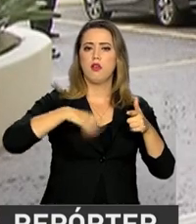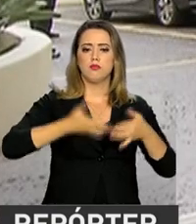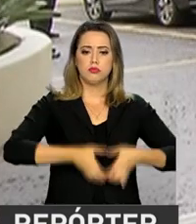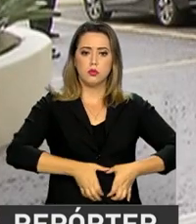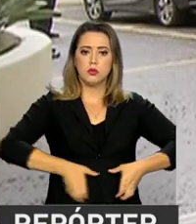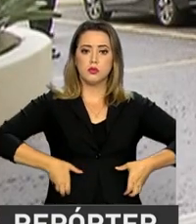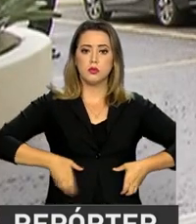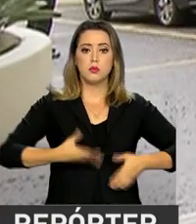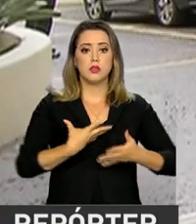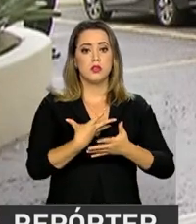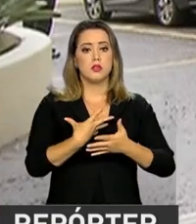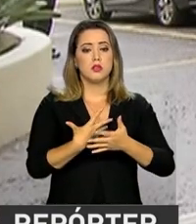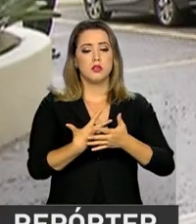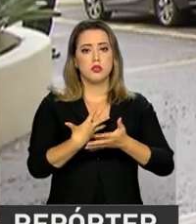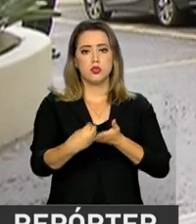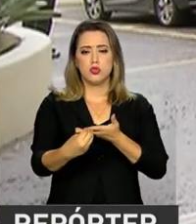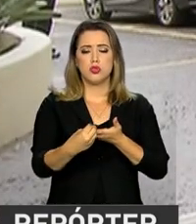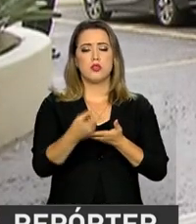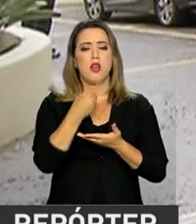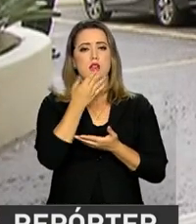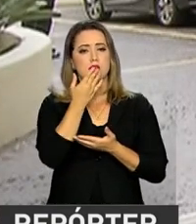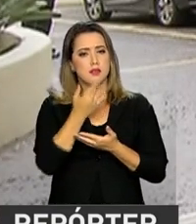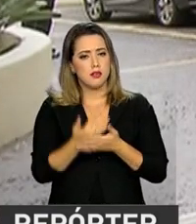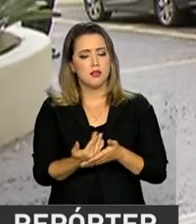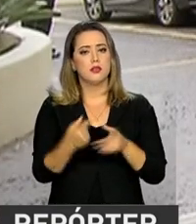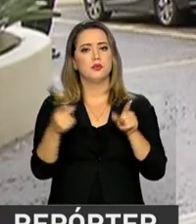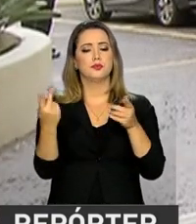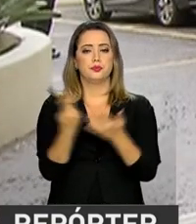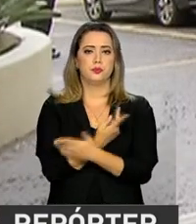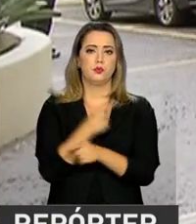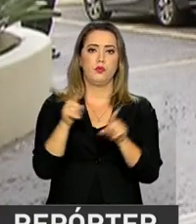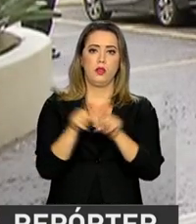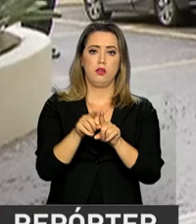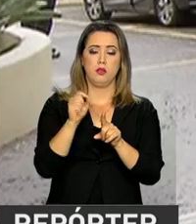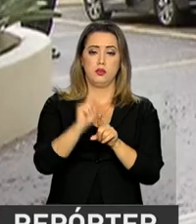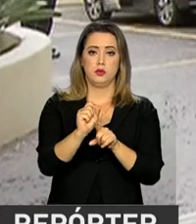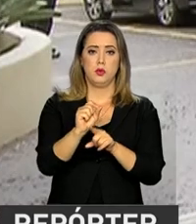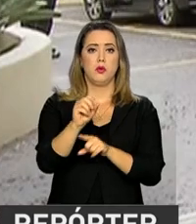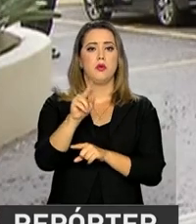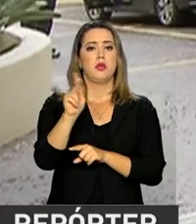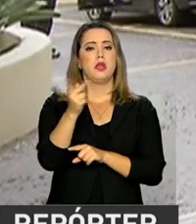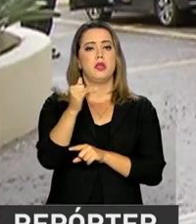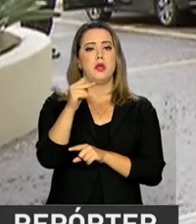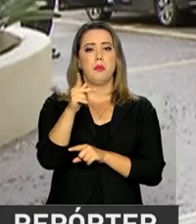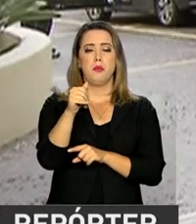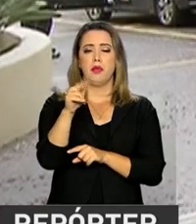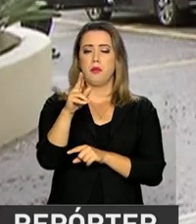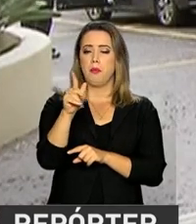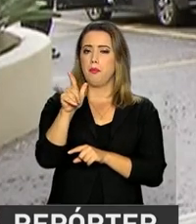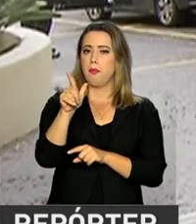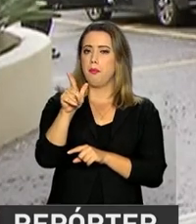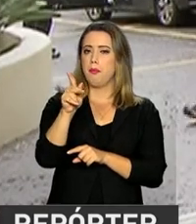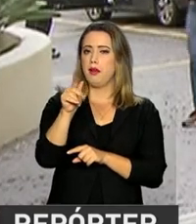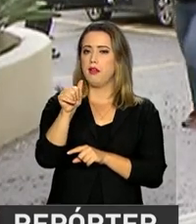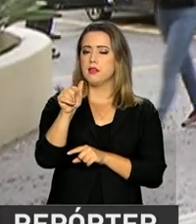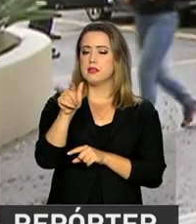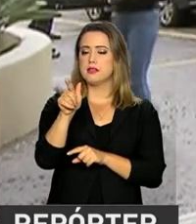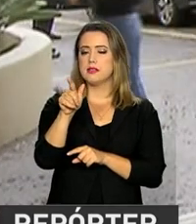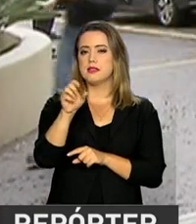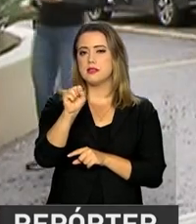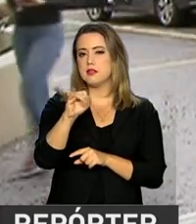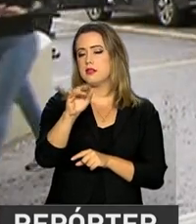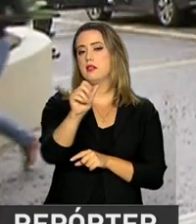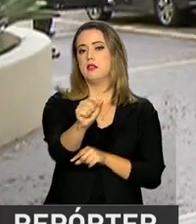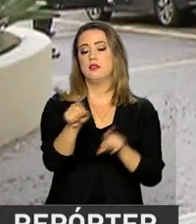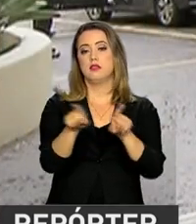retirar coágulos de sangue causados por pequenas hemorragias provocadas por uma hiperplasia que é o crescimento da próstata e também foi feita uma raspagem